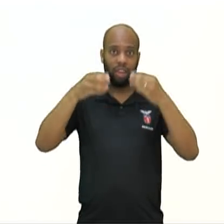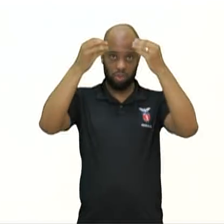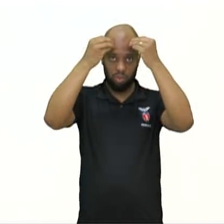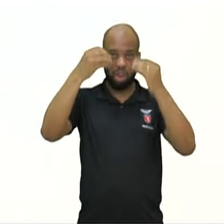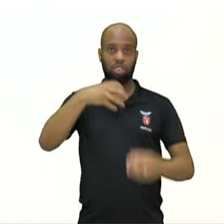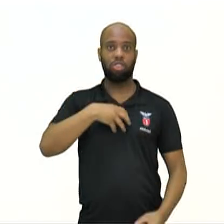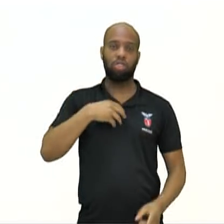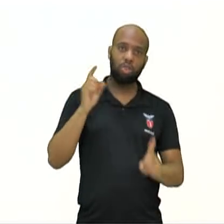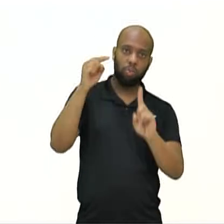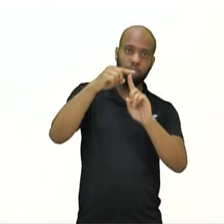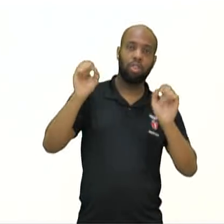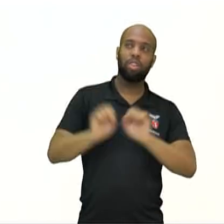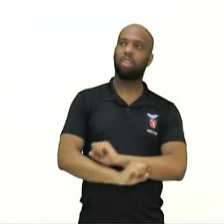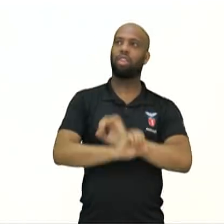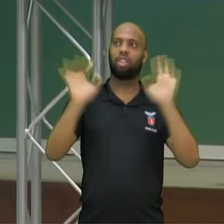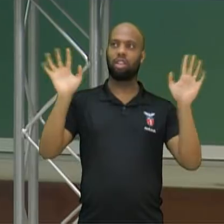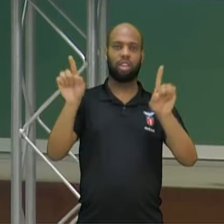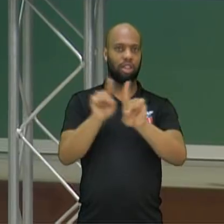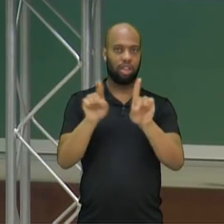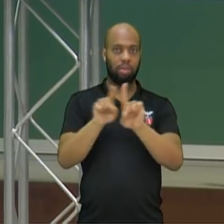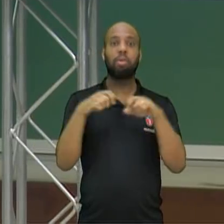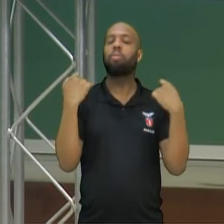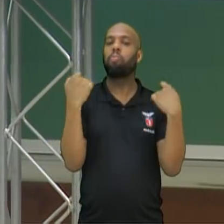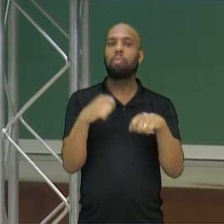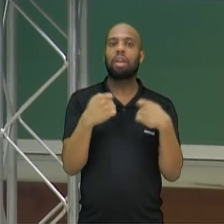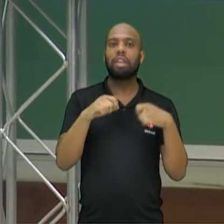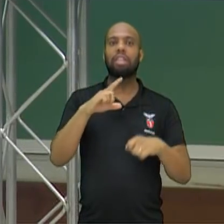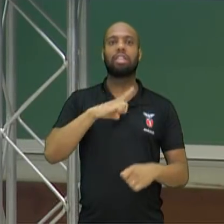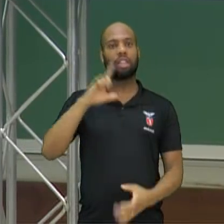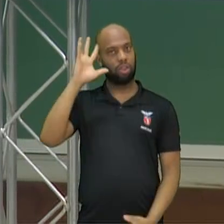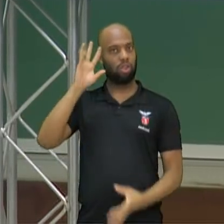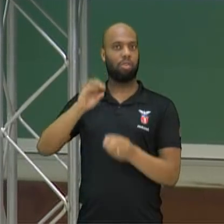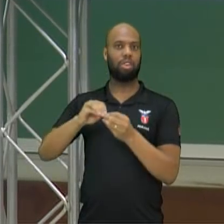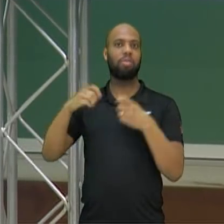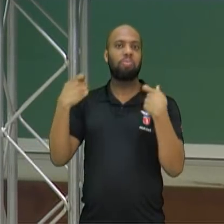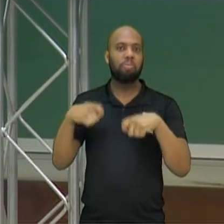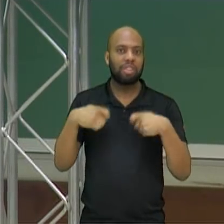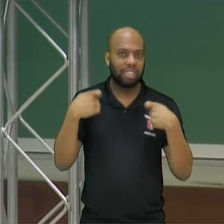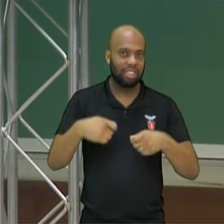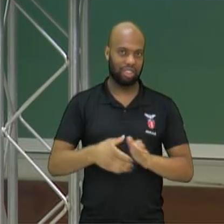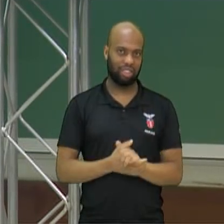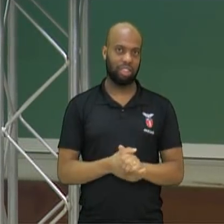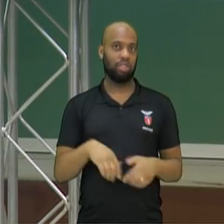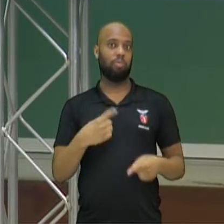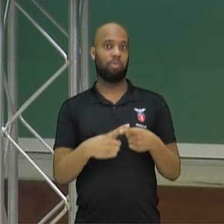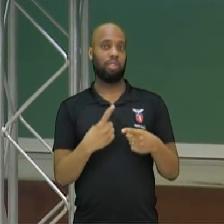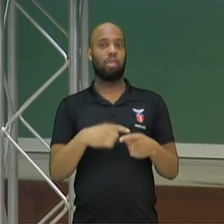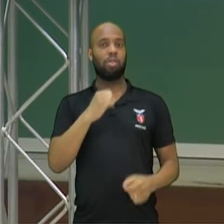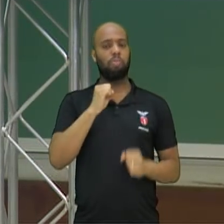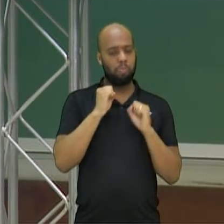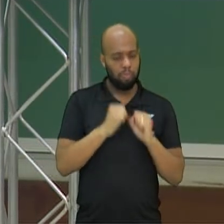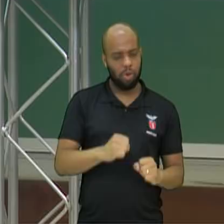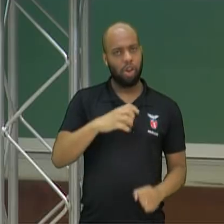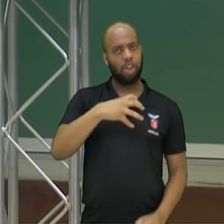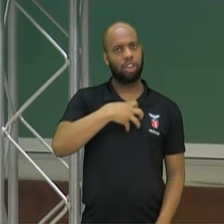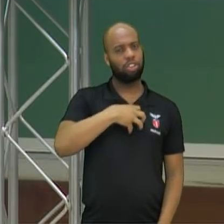ser objetiva e clara. Tem que haver o entendimento, ok? Pode estar em